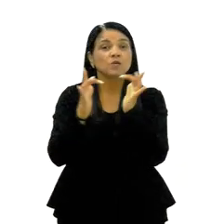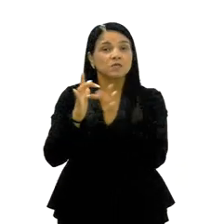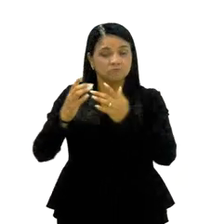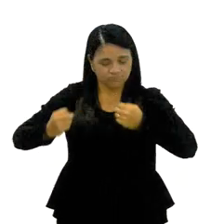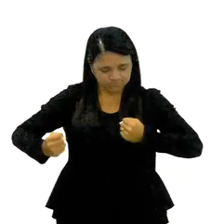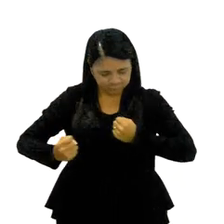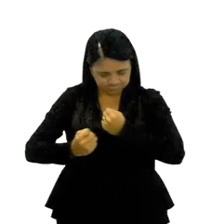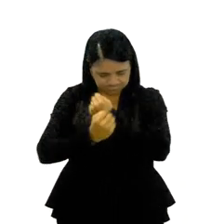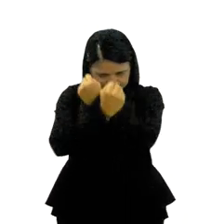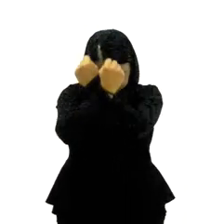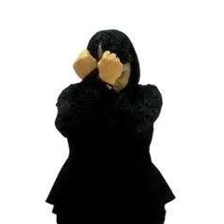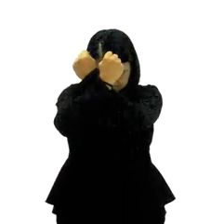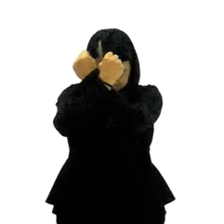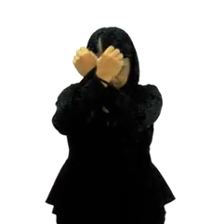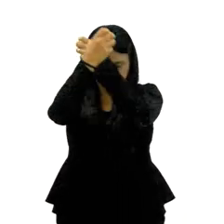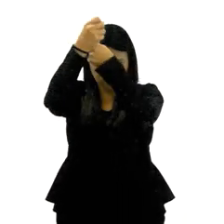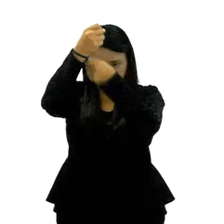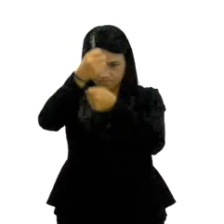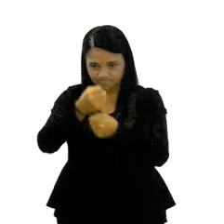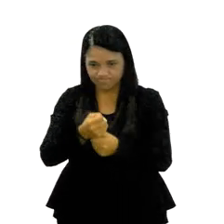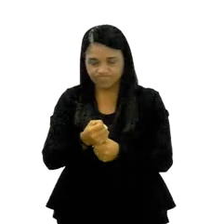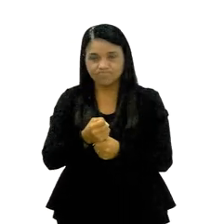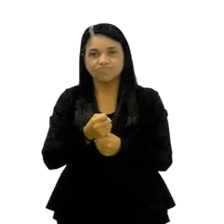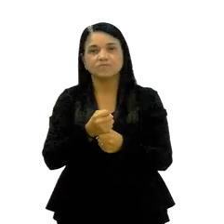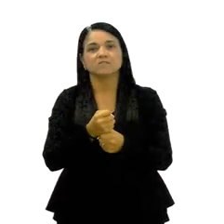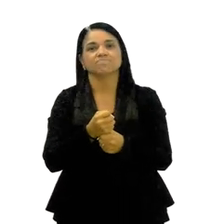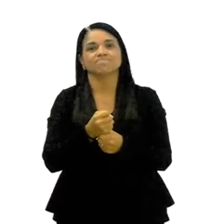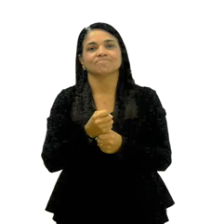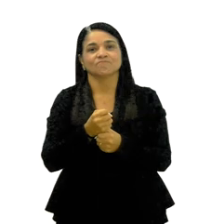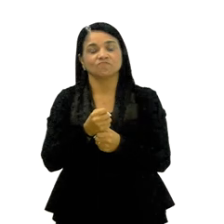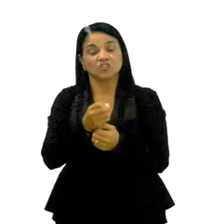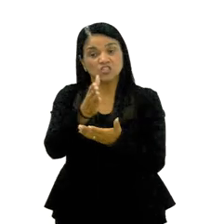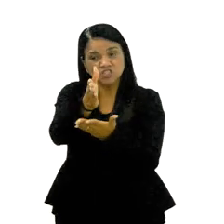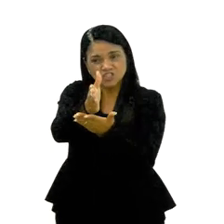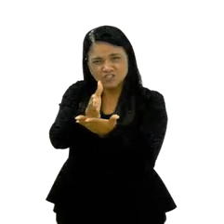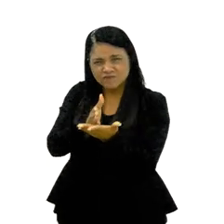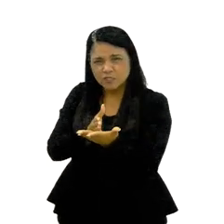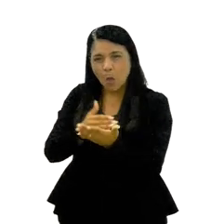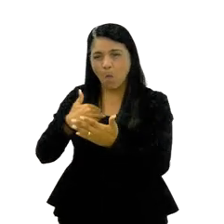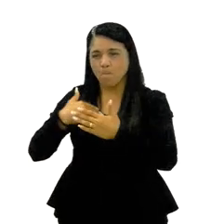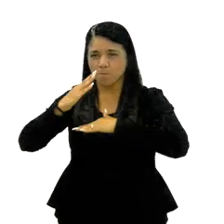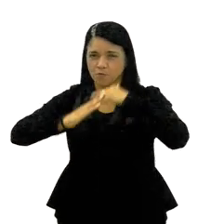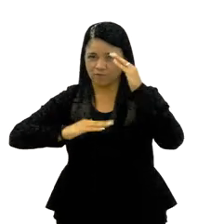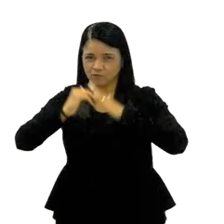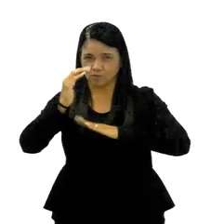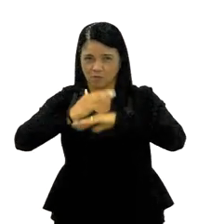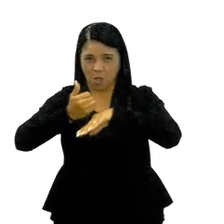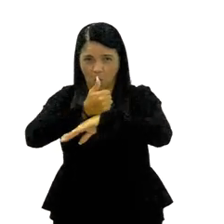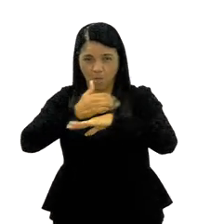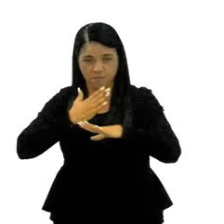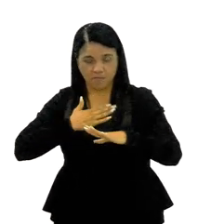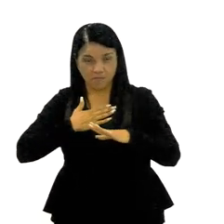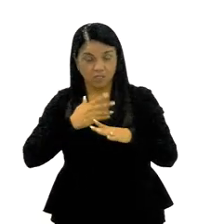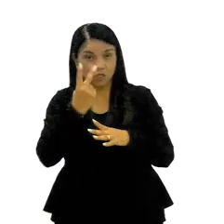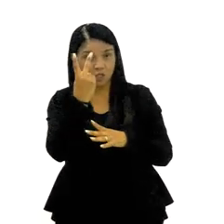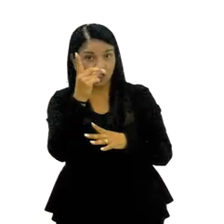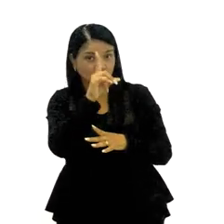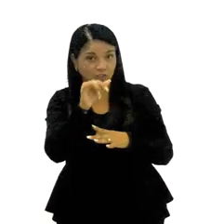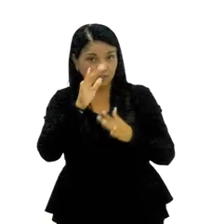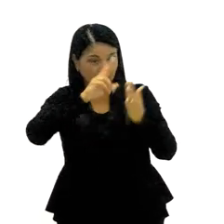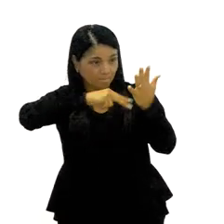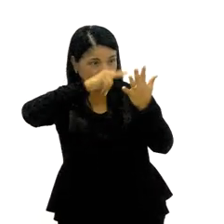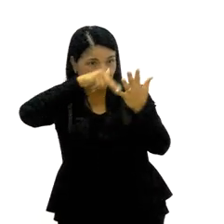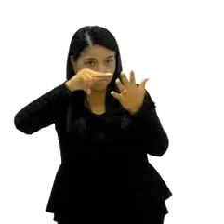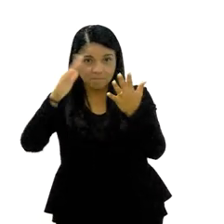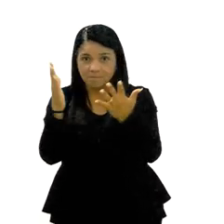sim. Foi uma peça pintada assim, muito rápida, Foi uma peça pintada em 2 dias,